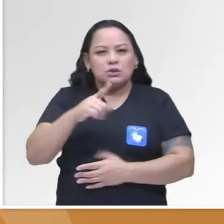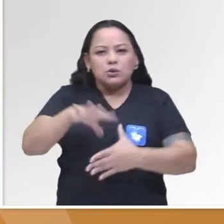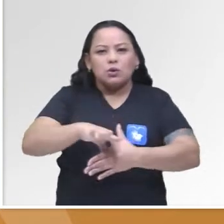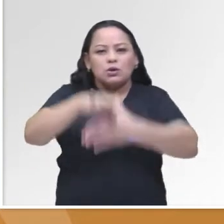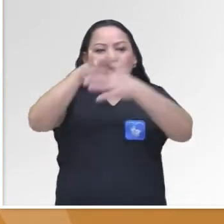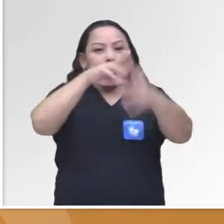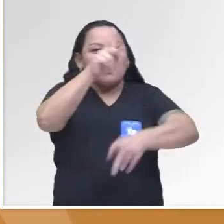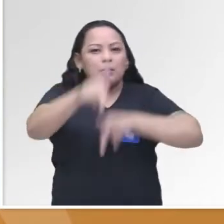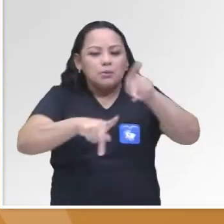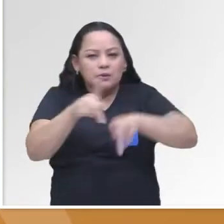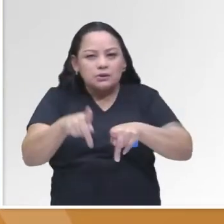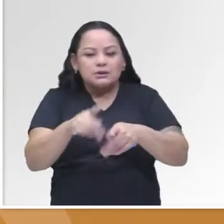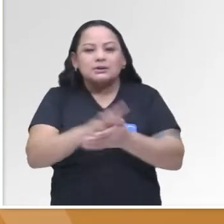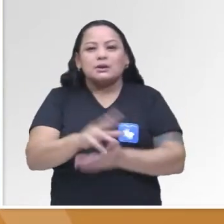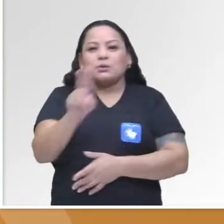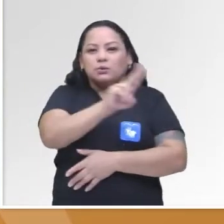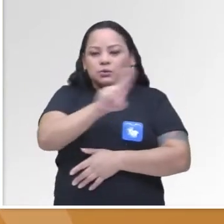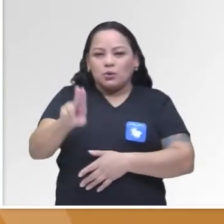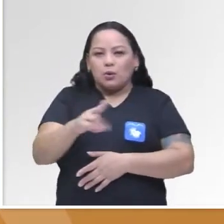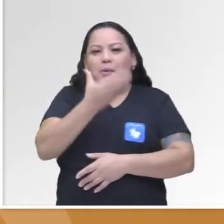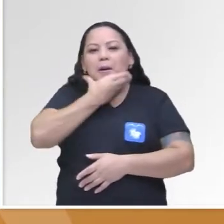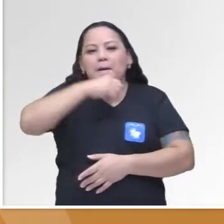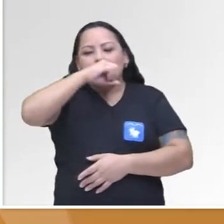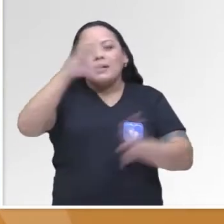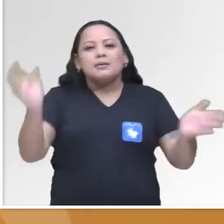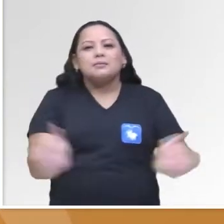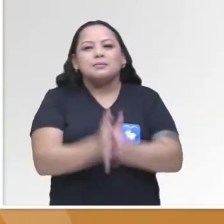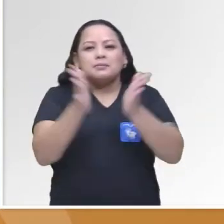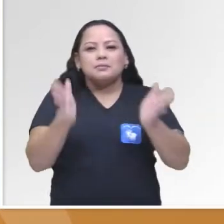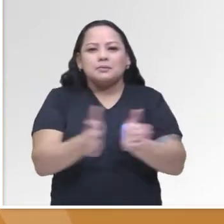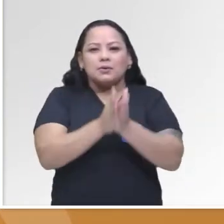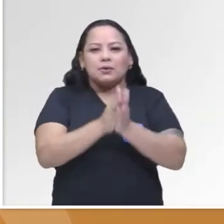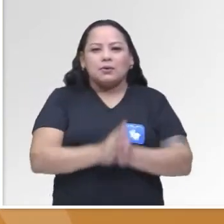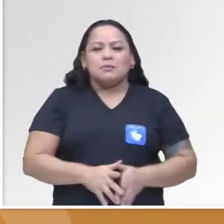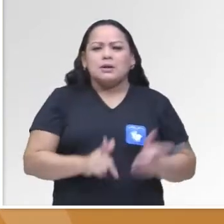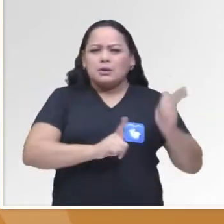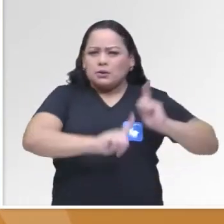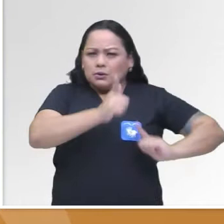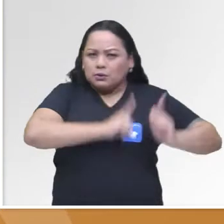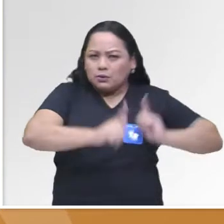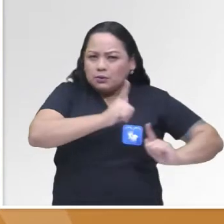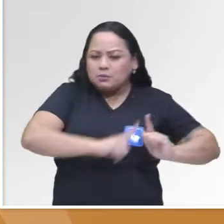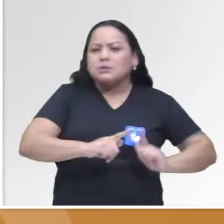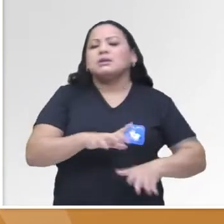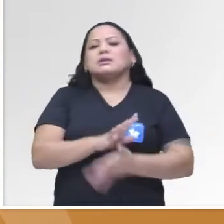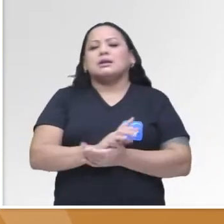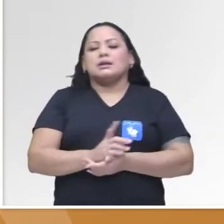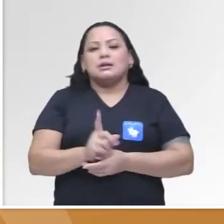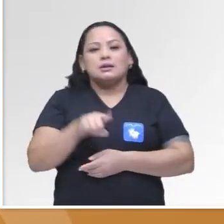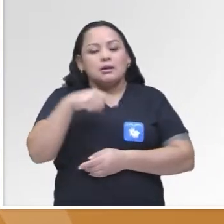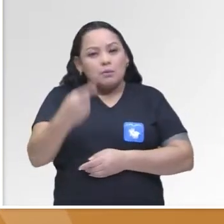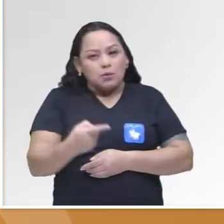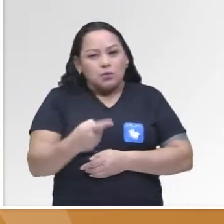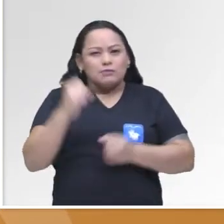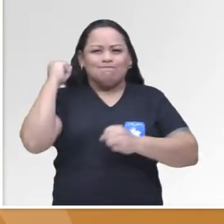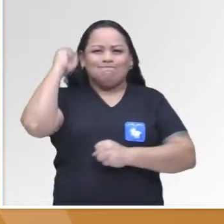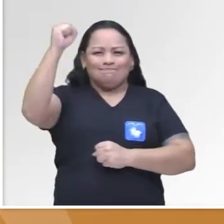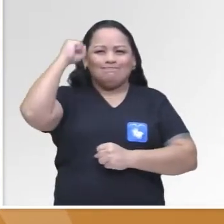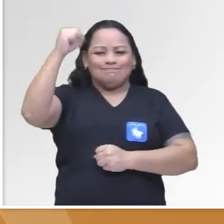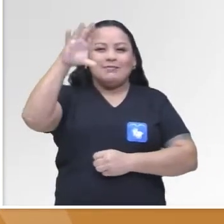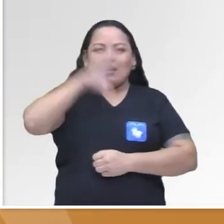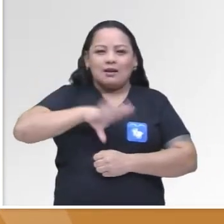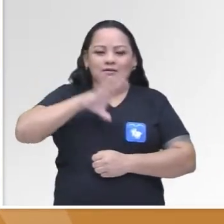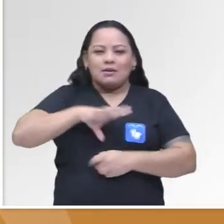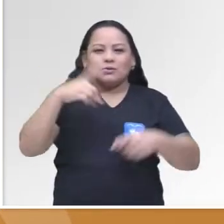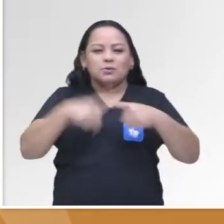populista, apelidado de pai dos pobres, gremista desde a juventude, tornou-se um torcedor do Vasco após